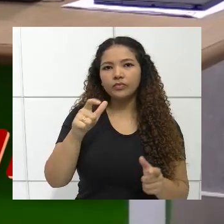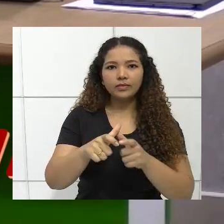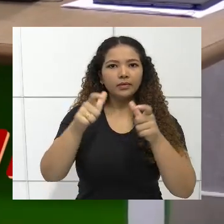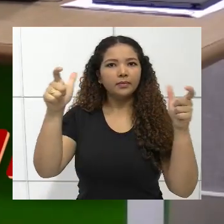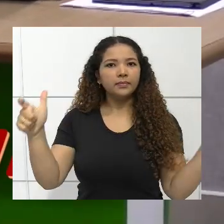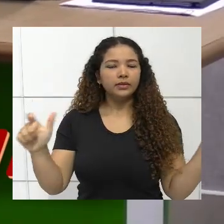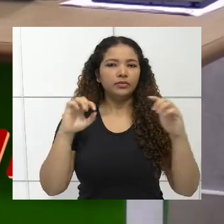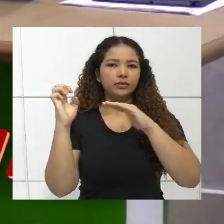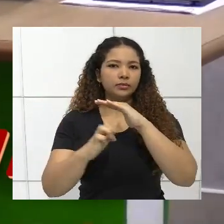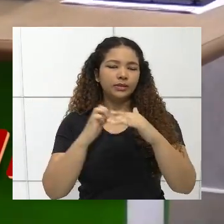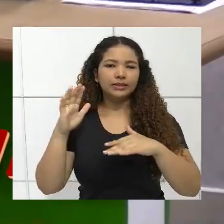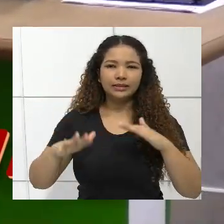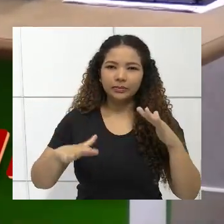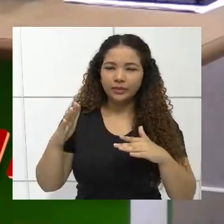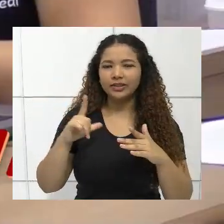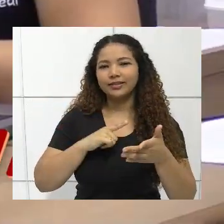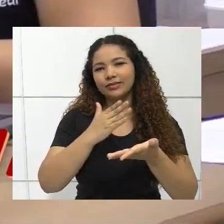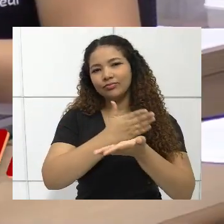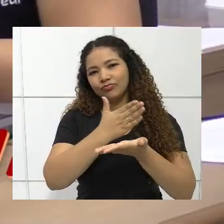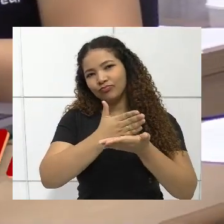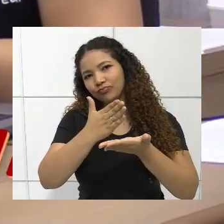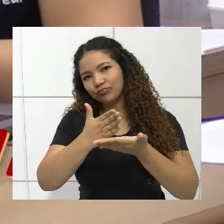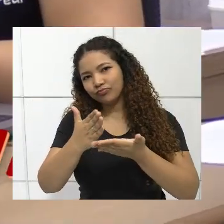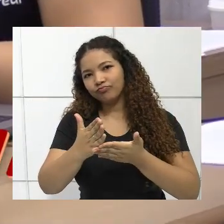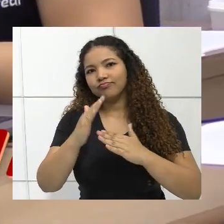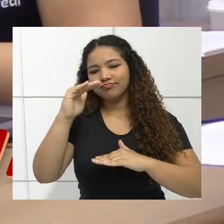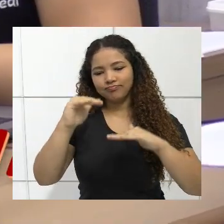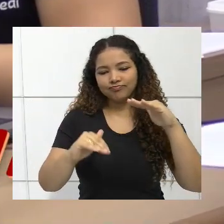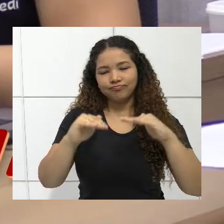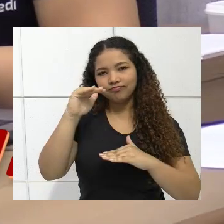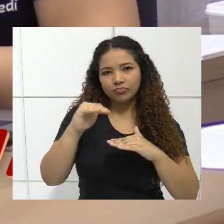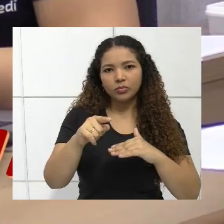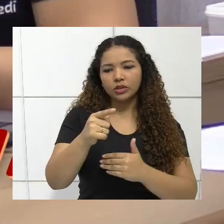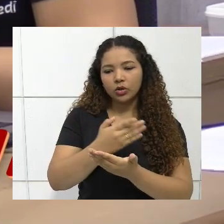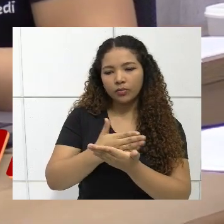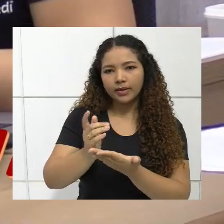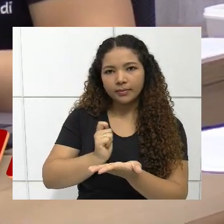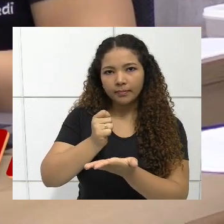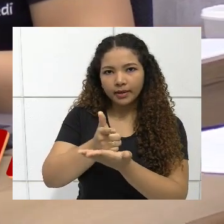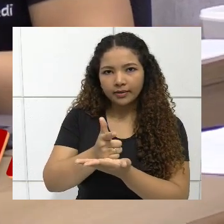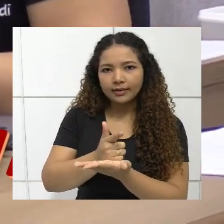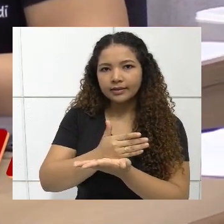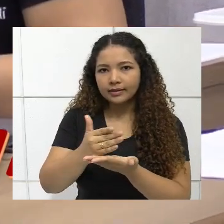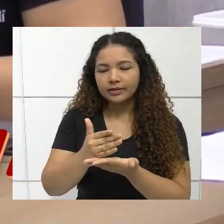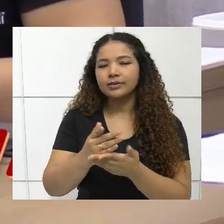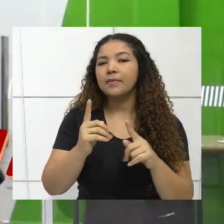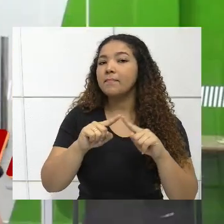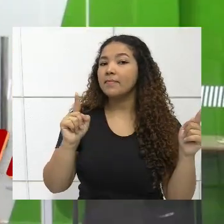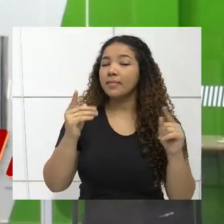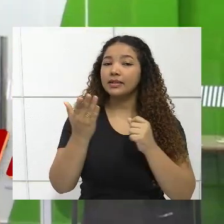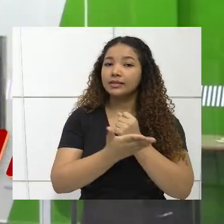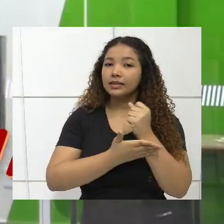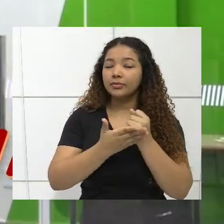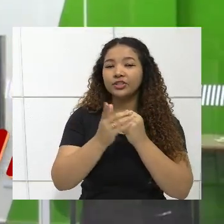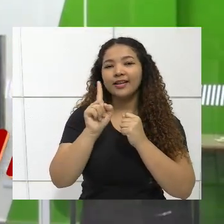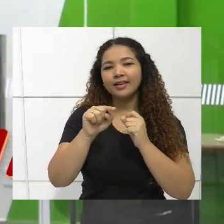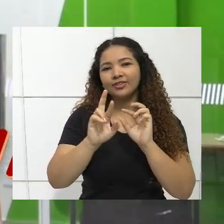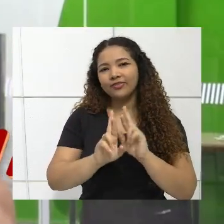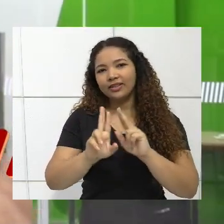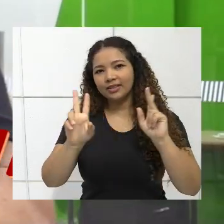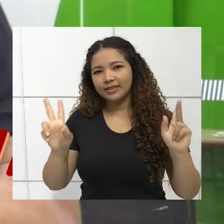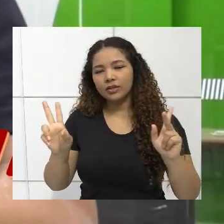E aí ela é classificada de acordo com o porte da empresa nesse capital inicial. Esse, basicamente, é o grande diferencial. E no